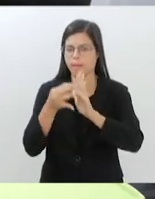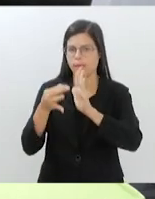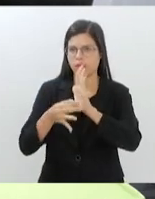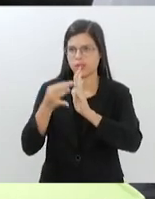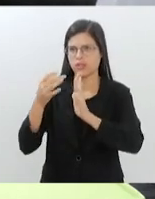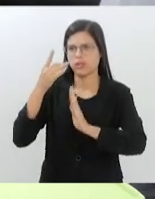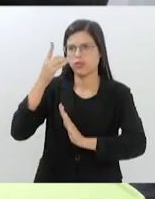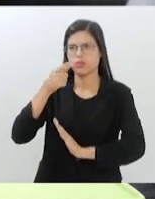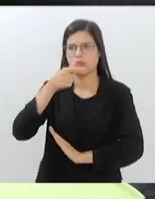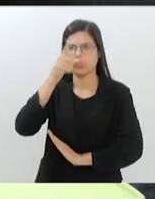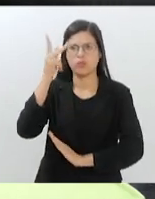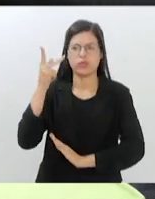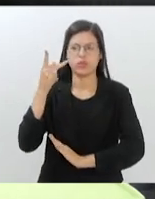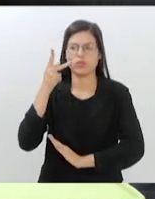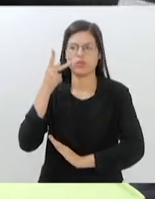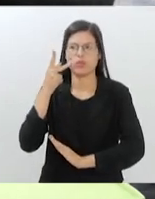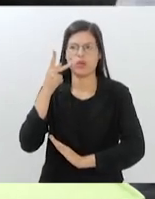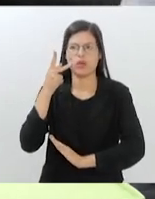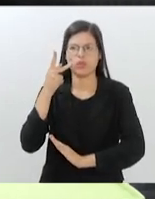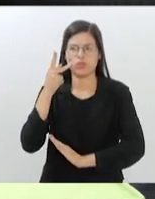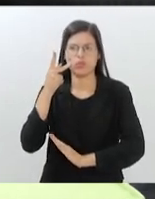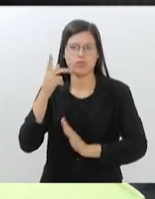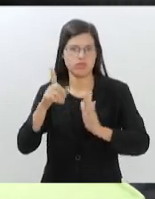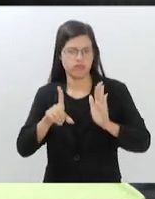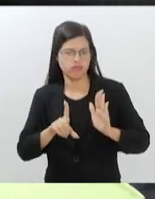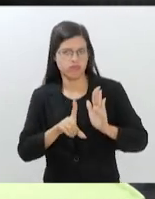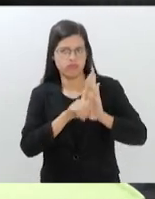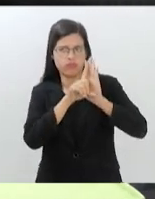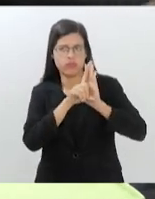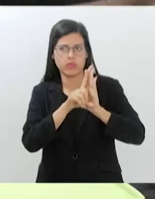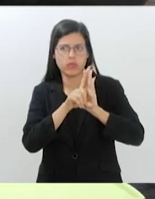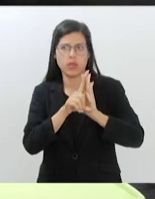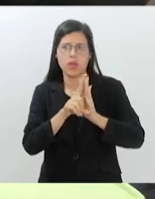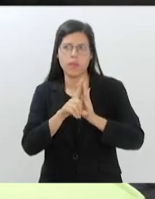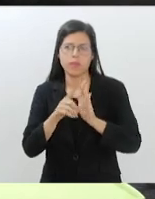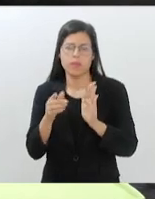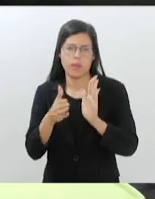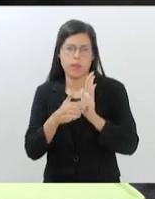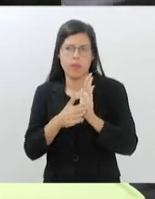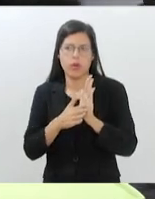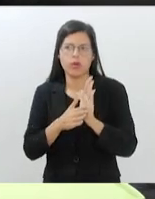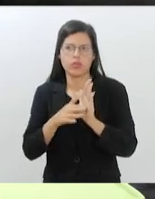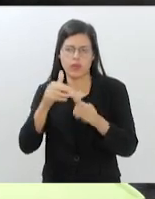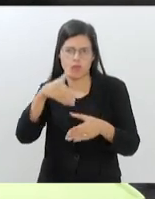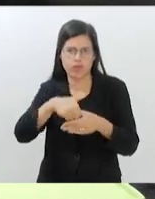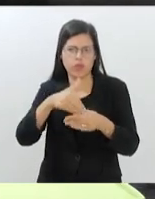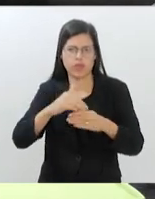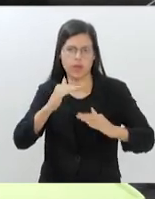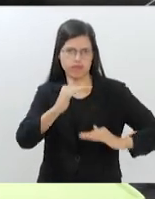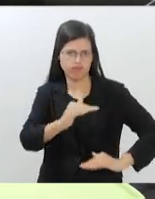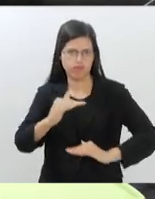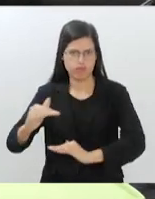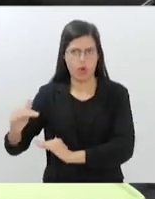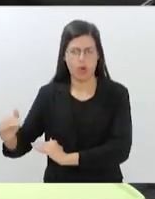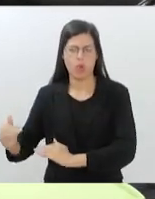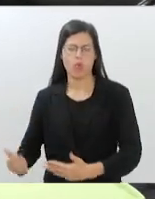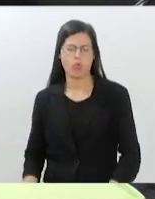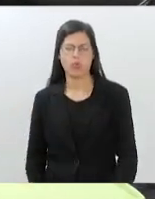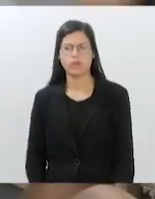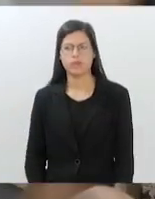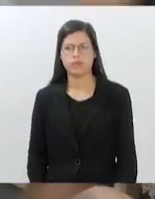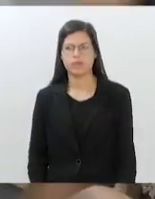deputado luí Paulo pela legalidade a minha proposta é votar em bloco sim fazer essa sugestão exato